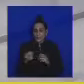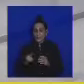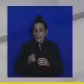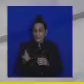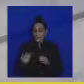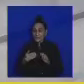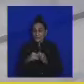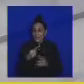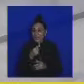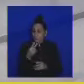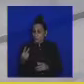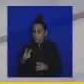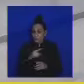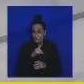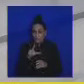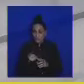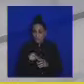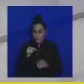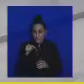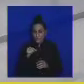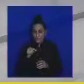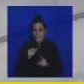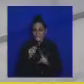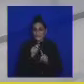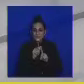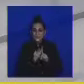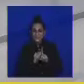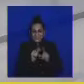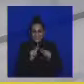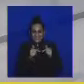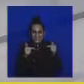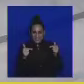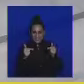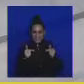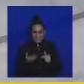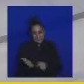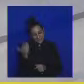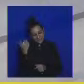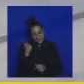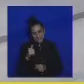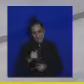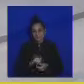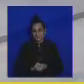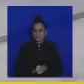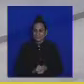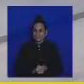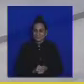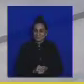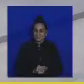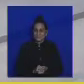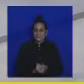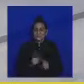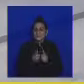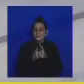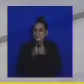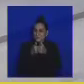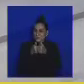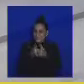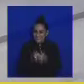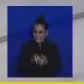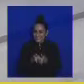a 12 para que seja realizado o sorteio do mês da sorte. Vamos lá? Vamos